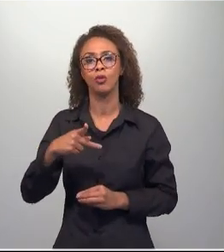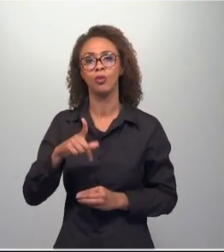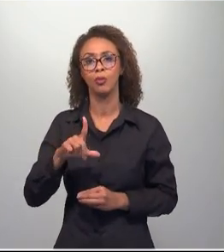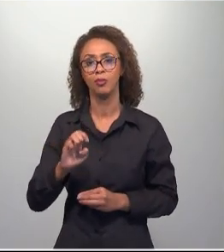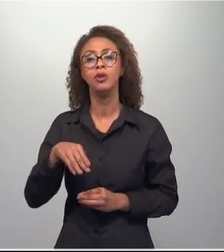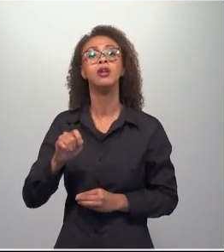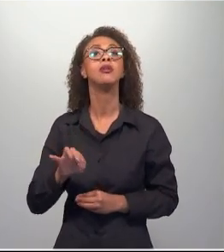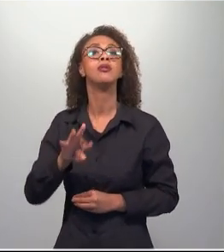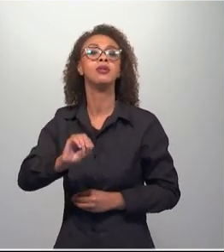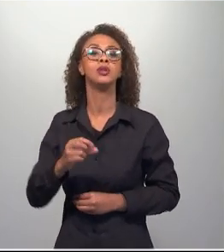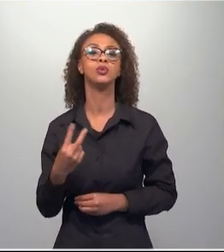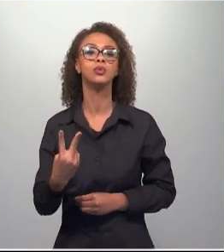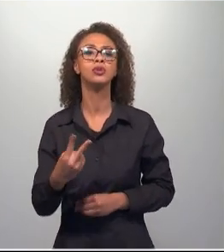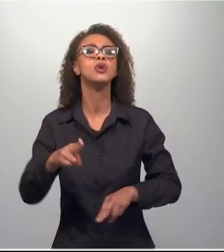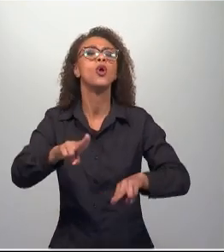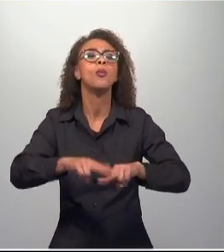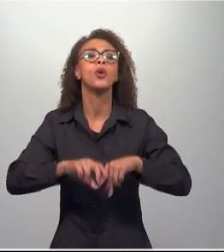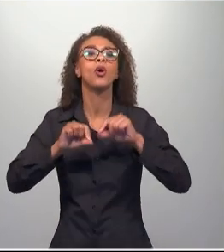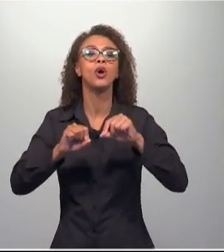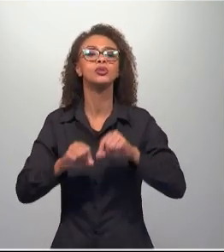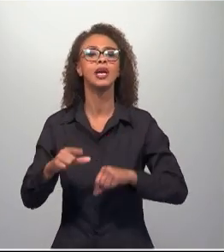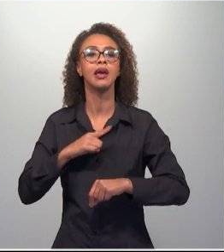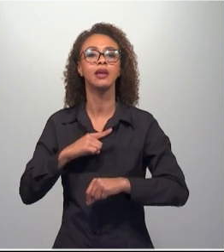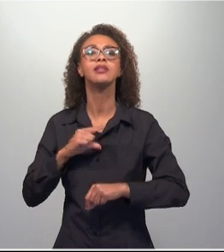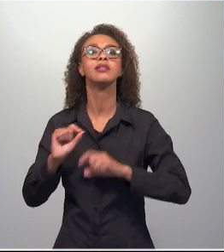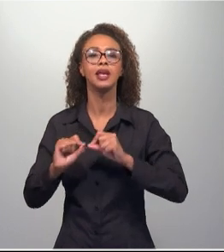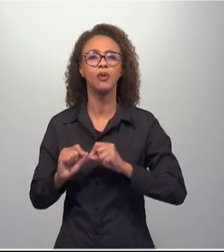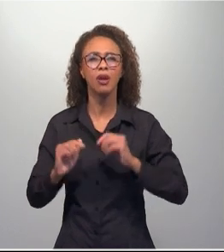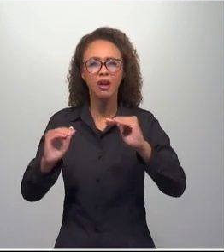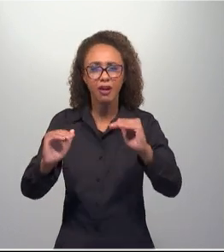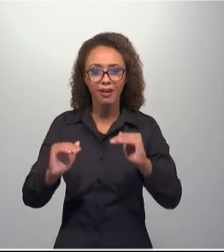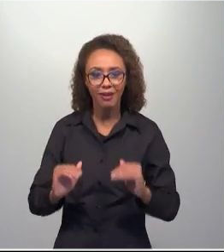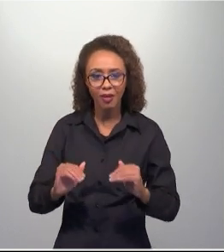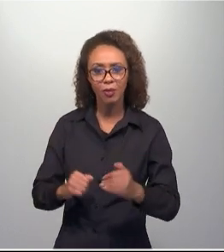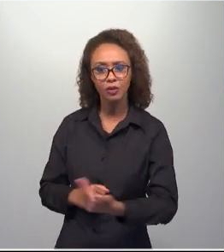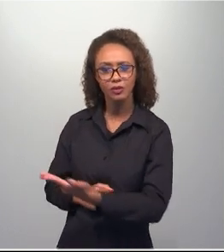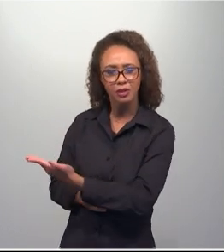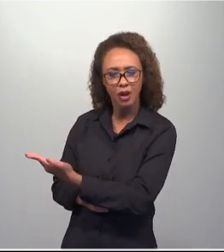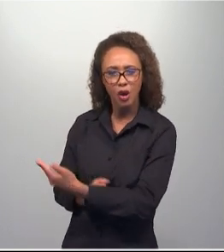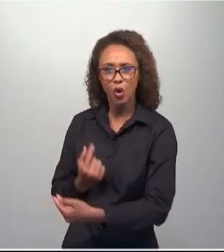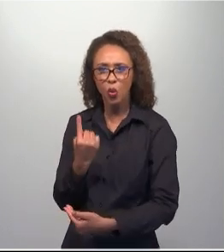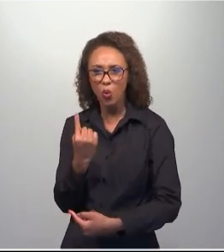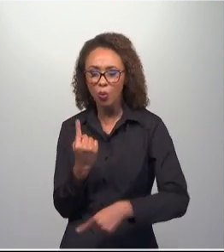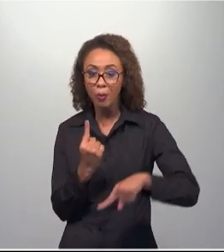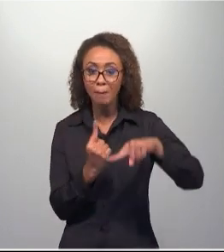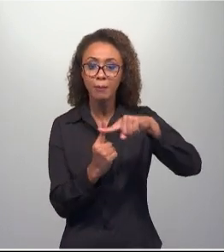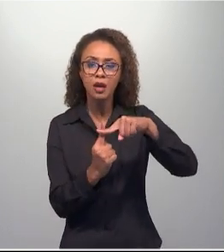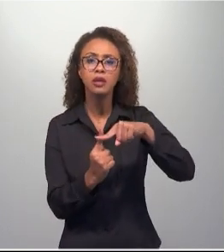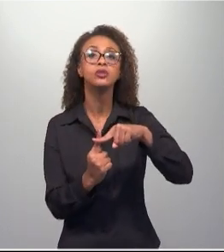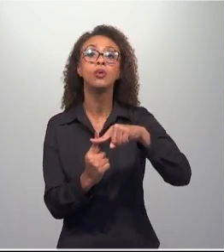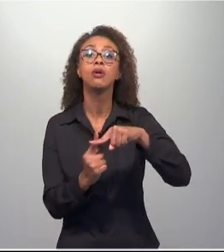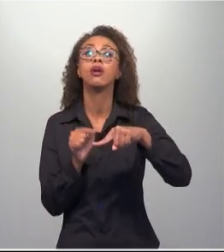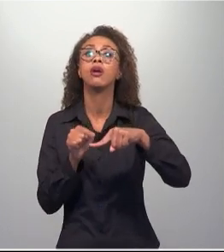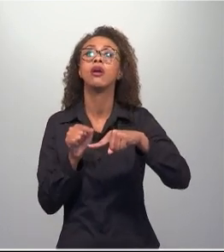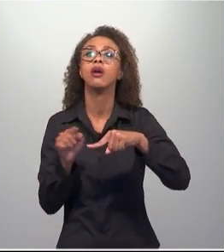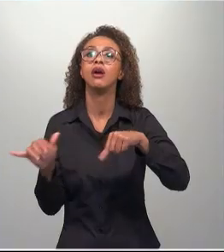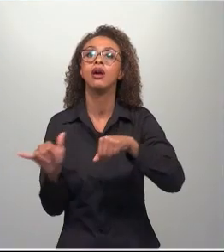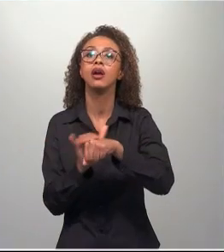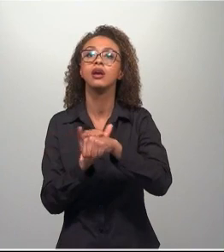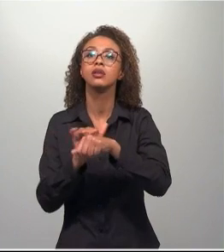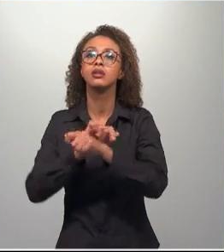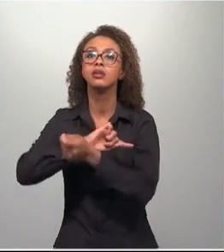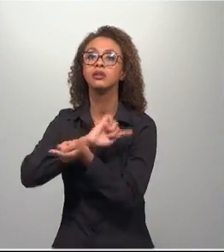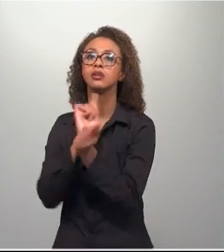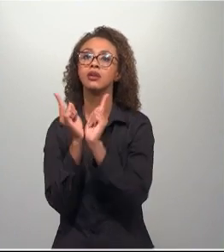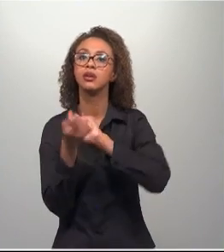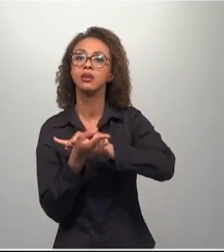de um aqui vamos ver em seguida o complemento um que é simplesmente a reversão dos beats zeros